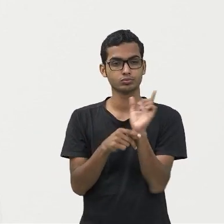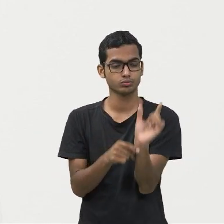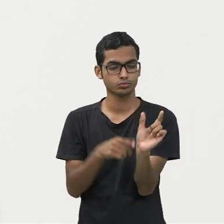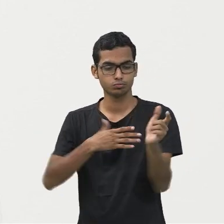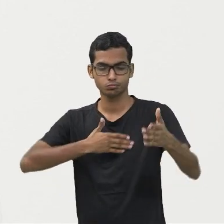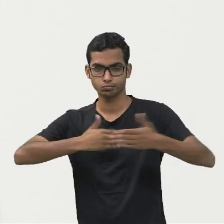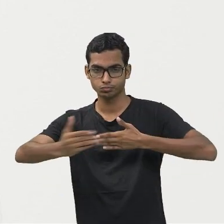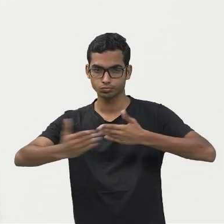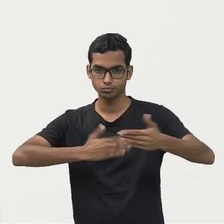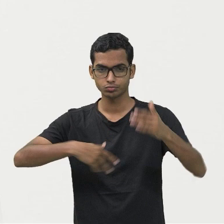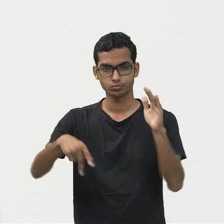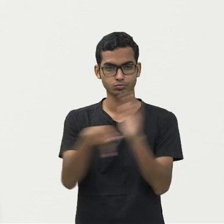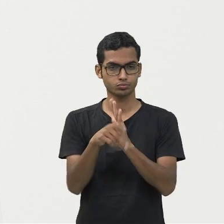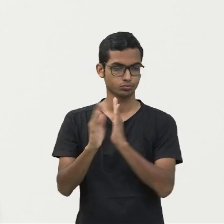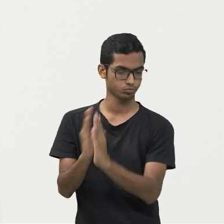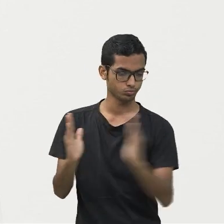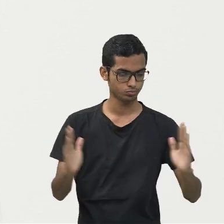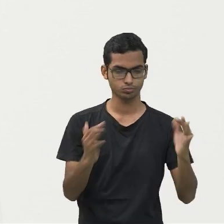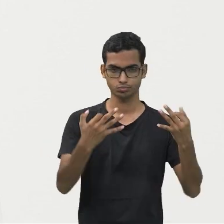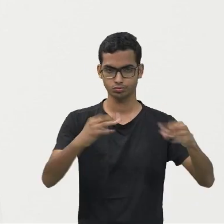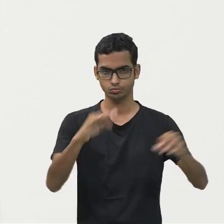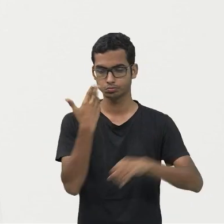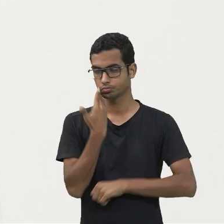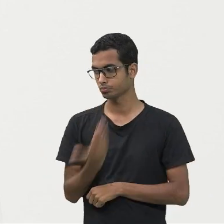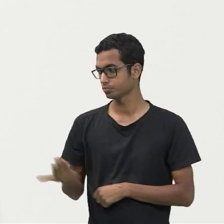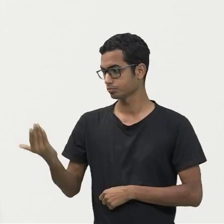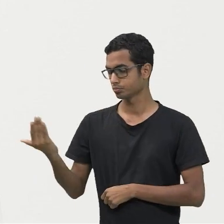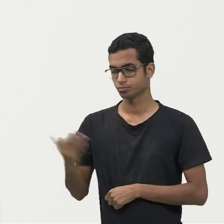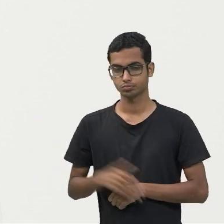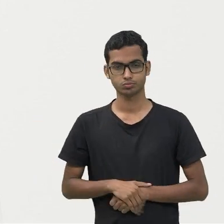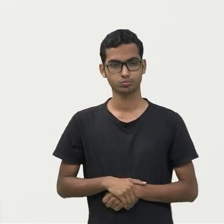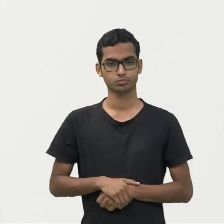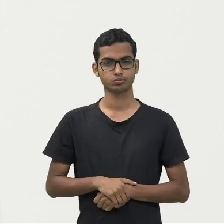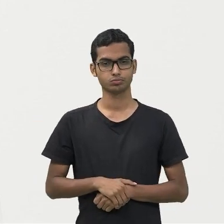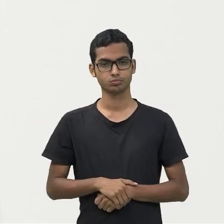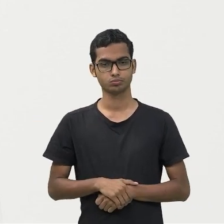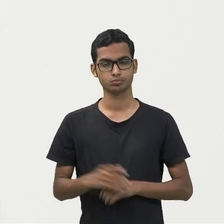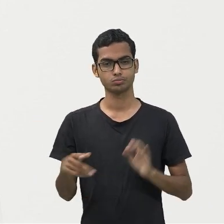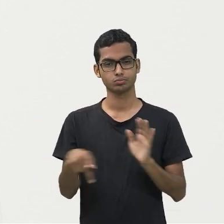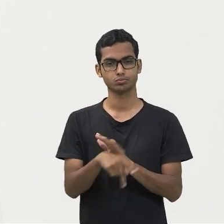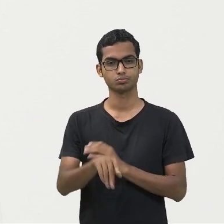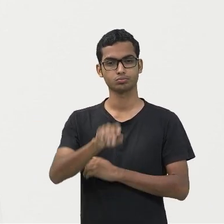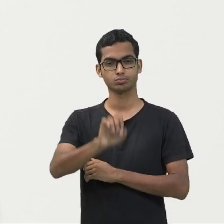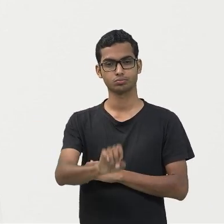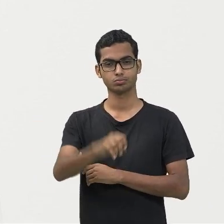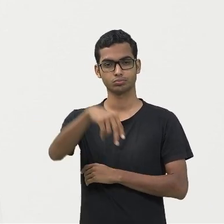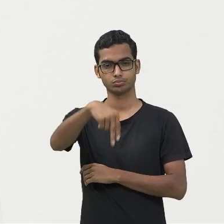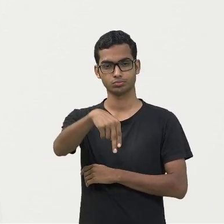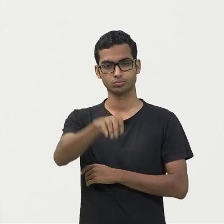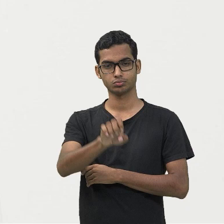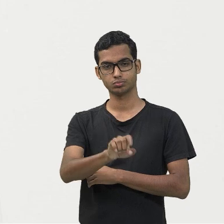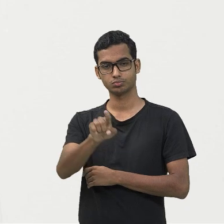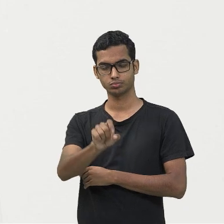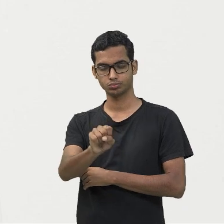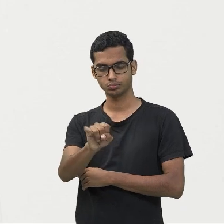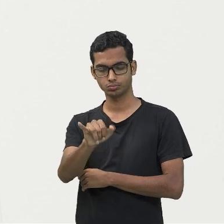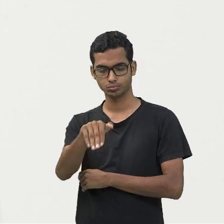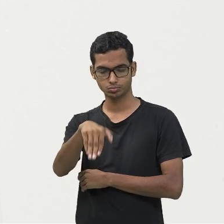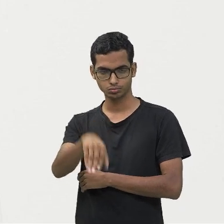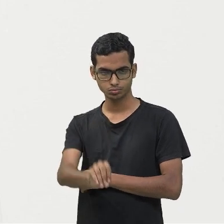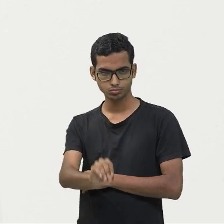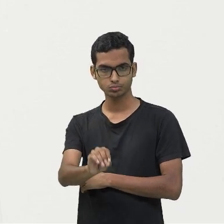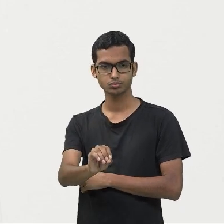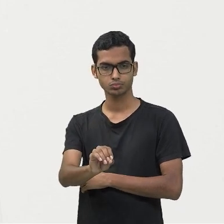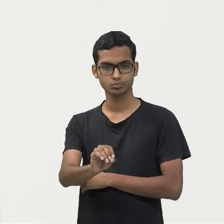meio da nossa sequência, tá? Então, é o nosso enésimo termo, exatamente representado por